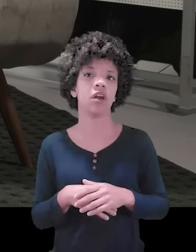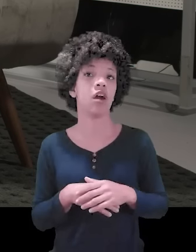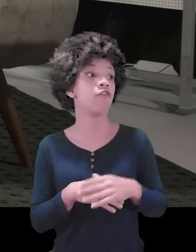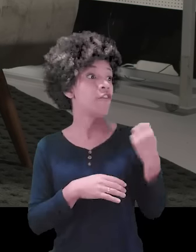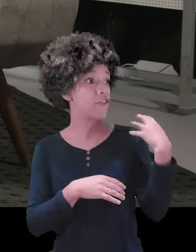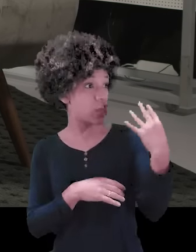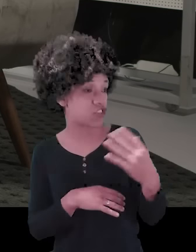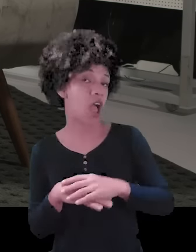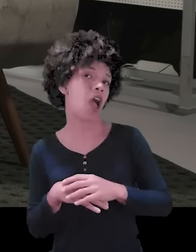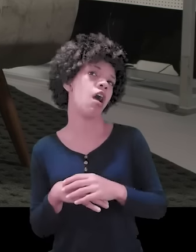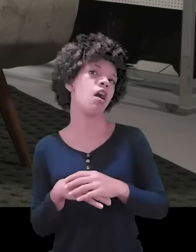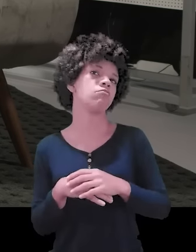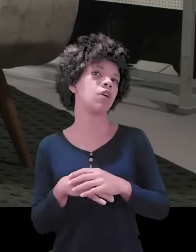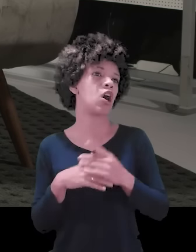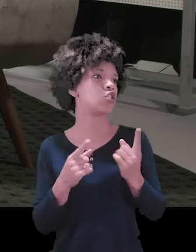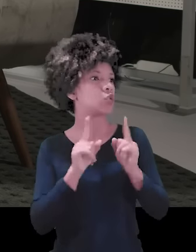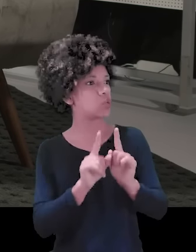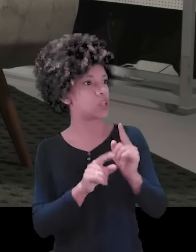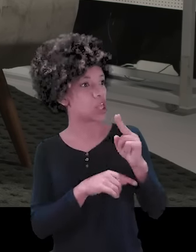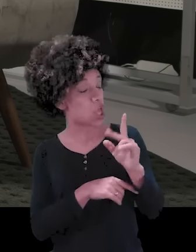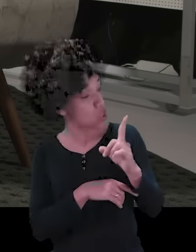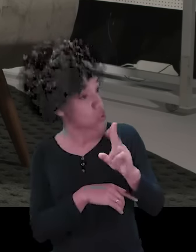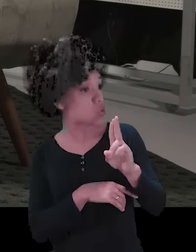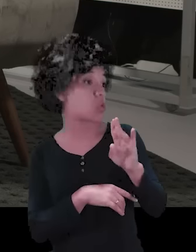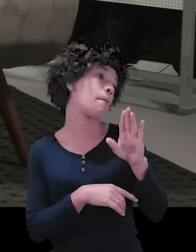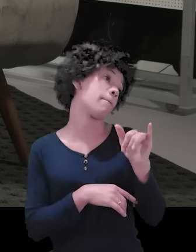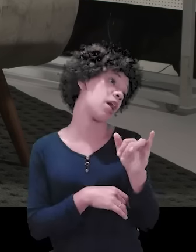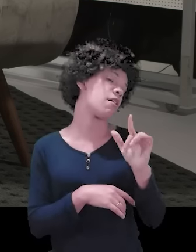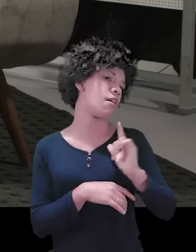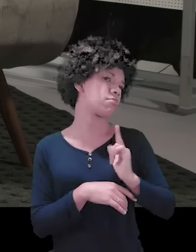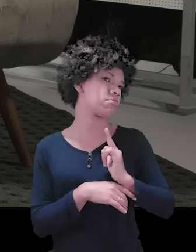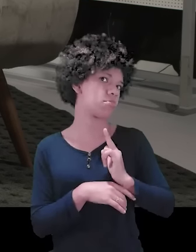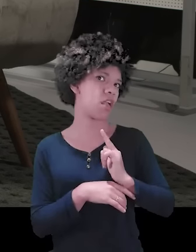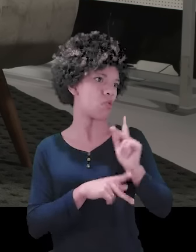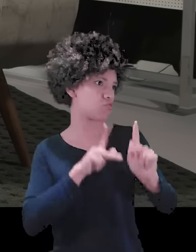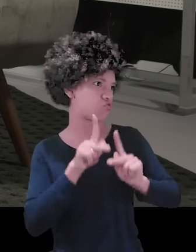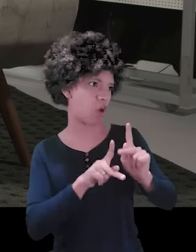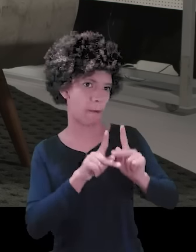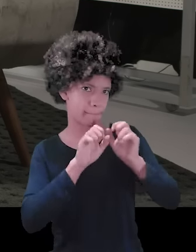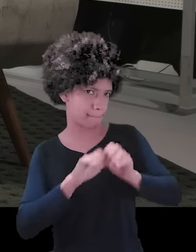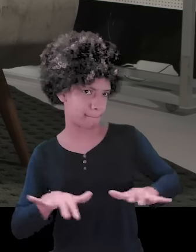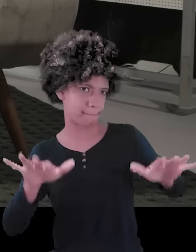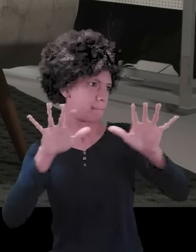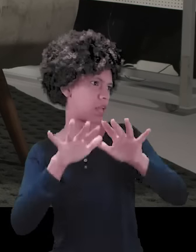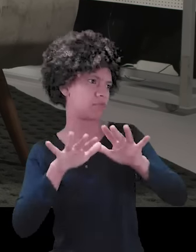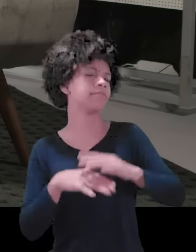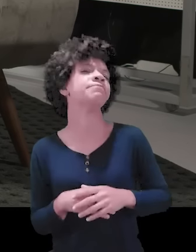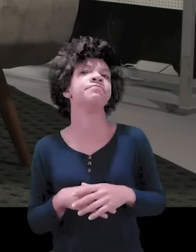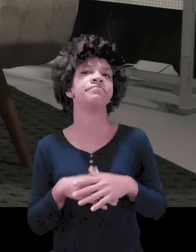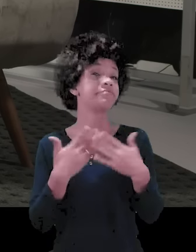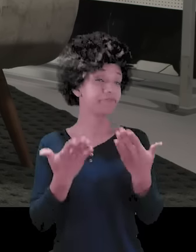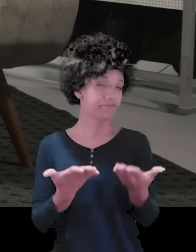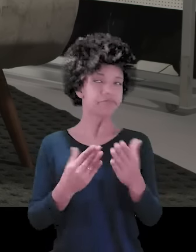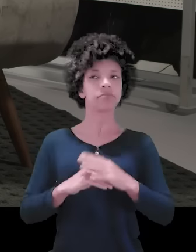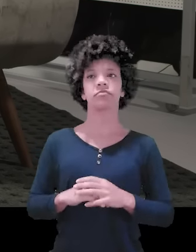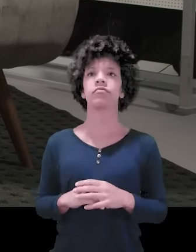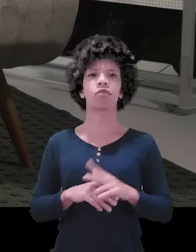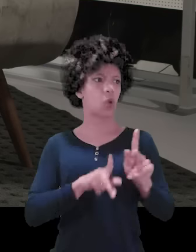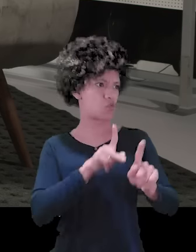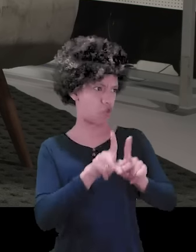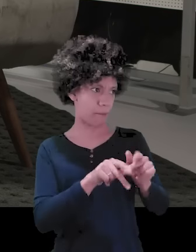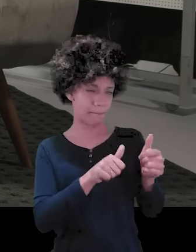eles foram passar lua de mel ele a mulher dele em Dubai e lá tem o maior shopping do mundo que a gigantesca né